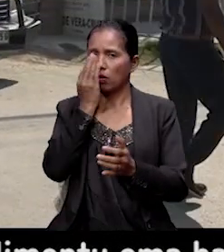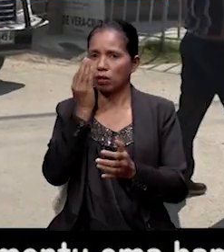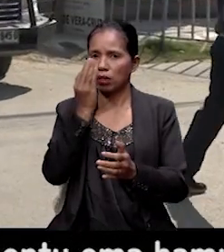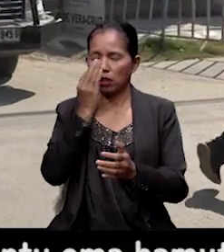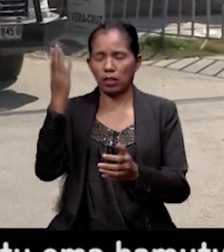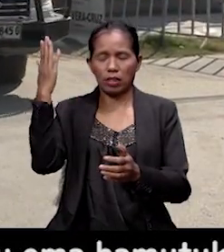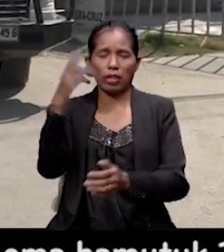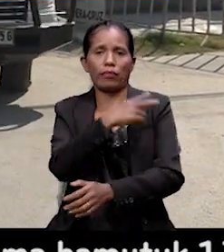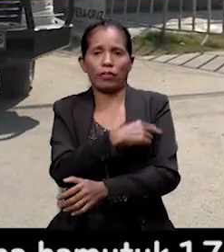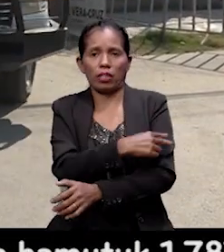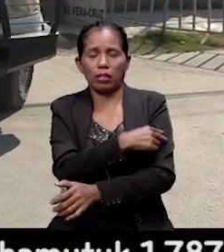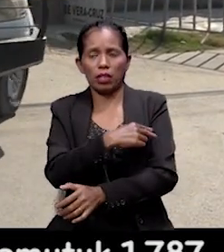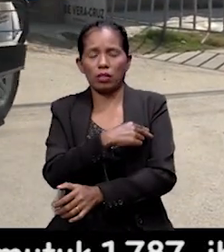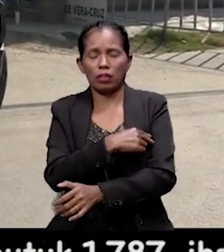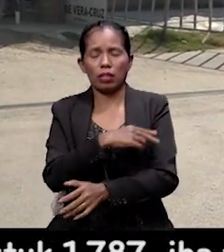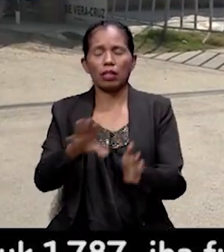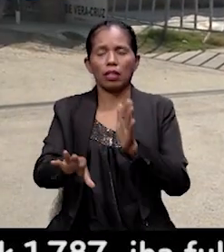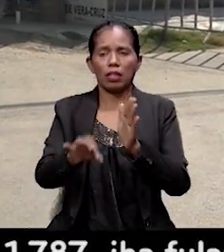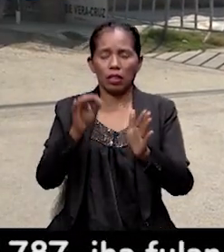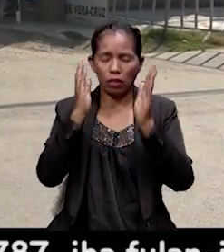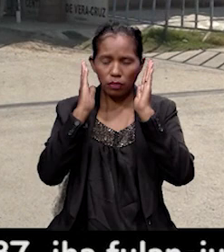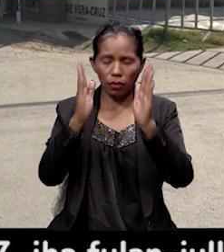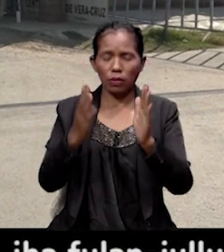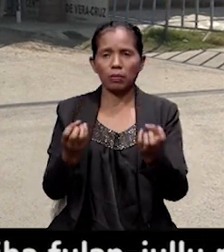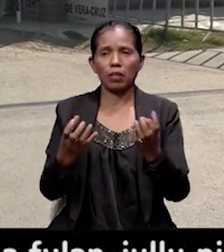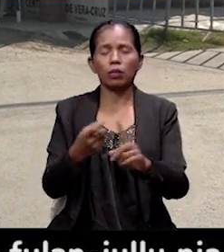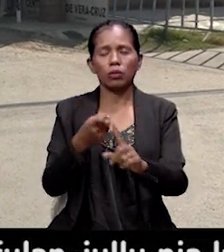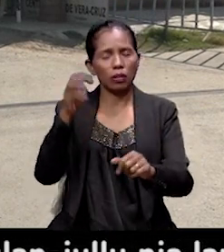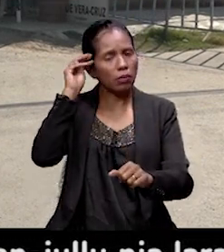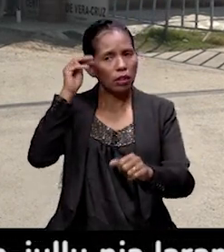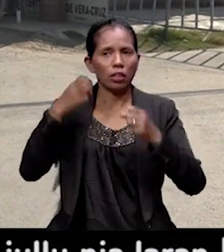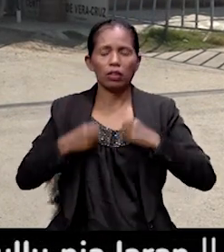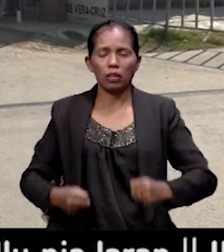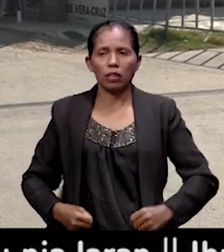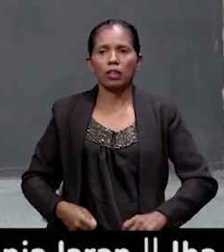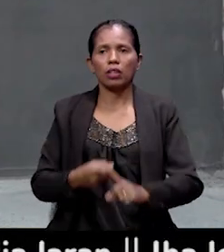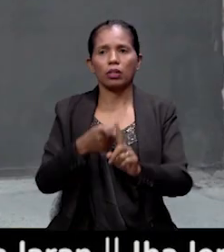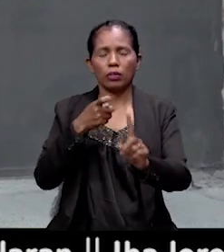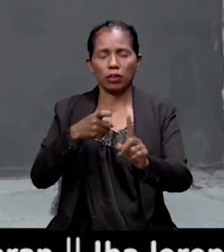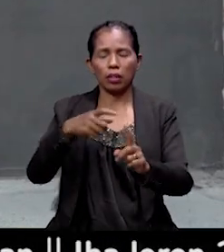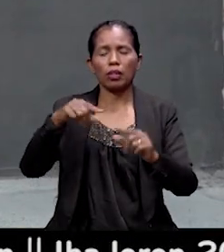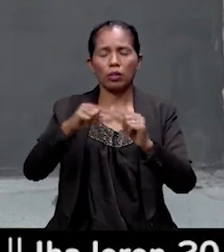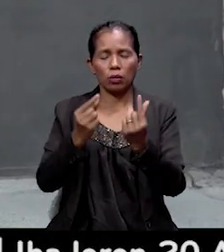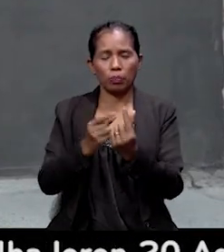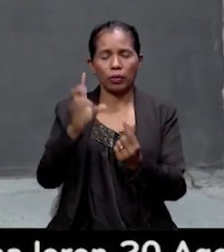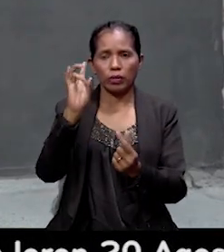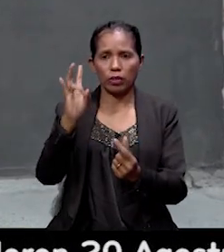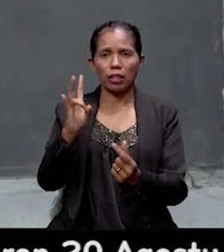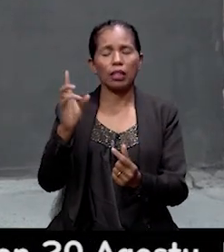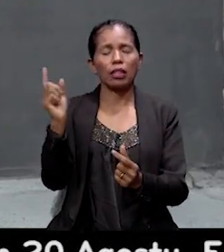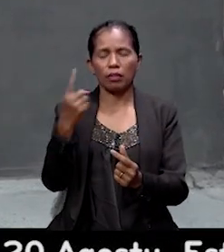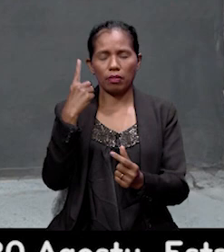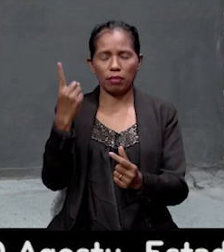isolamento Veracruz, nian continua retendo atenção a casa, russi Ministério de Saúde, li russi Pilar 7, na fatem coordena o